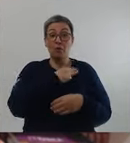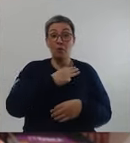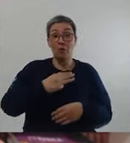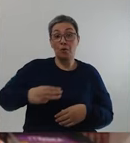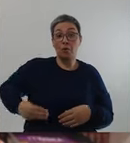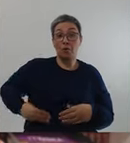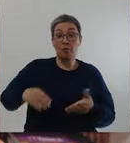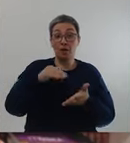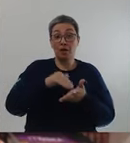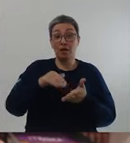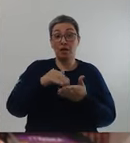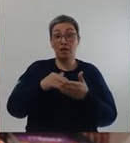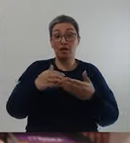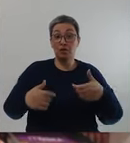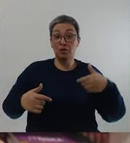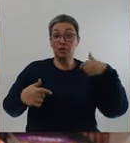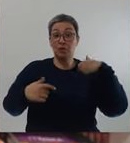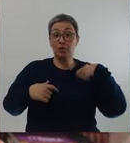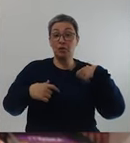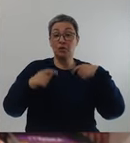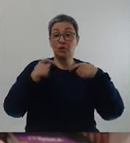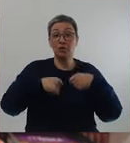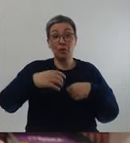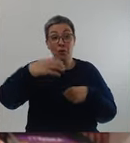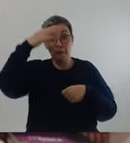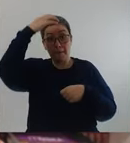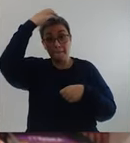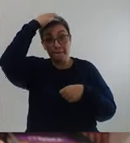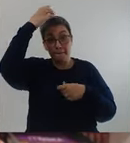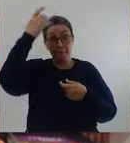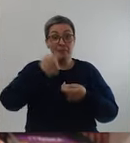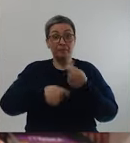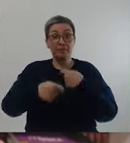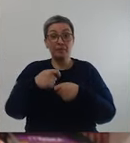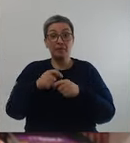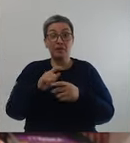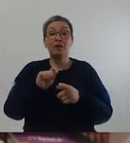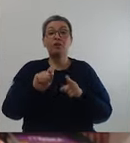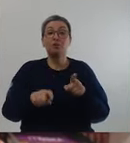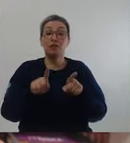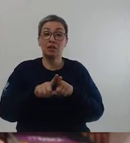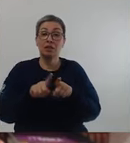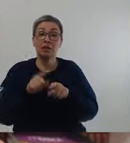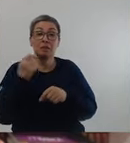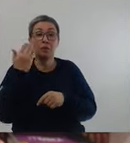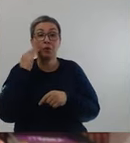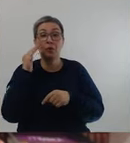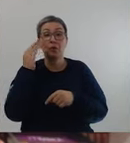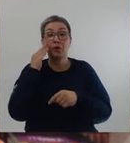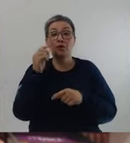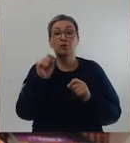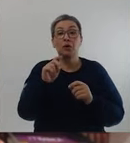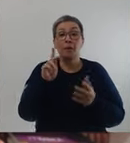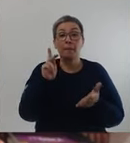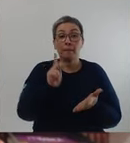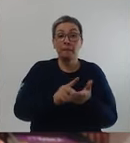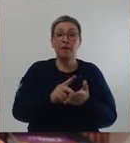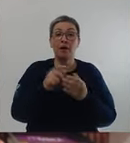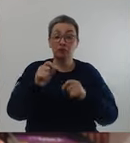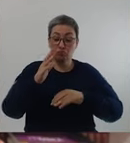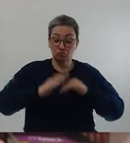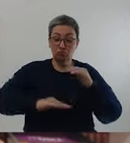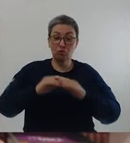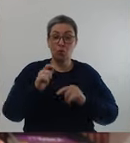e secretário de Estado dos Negócios do Império, que assim o tenha entendido e